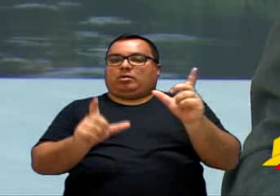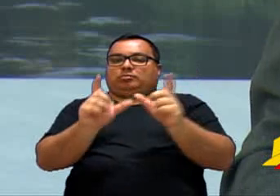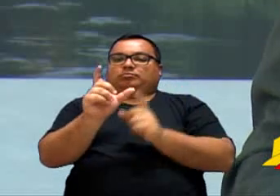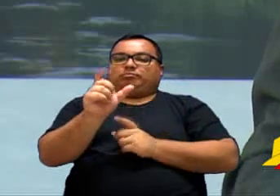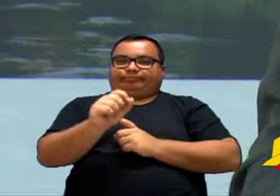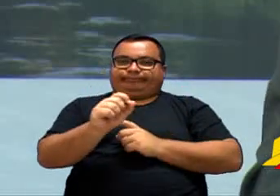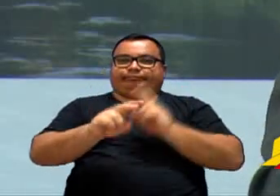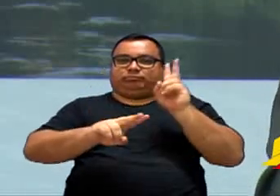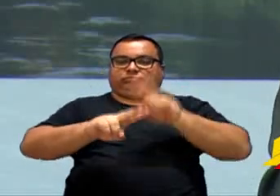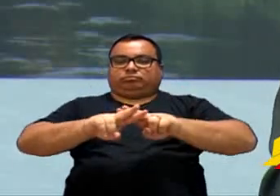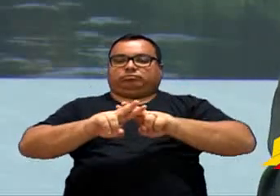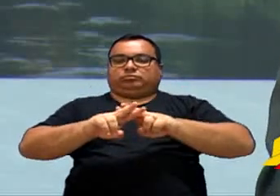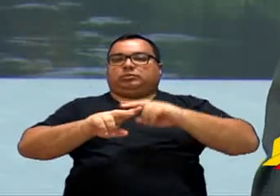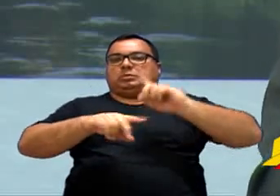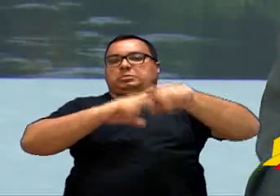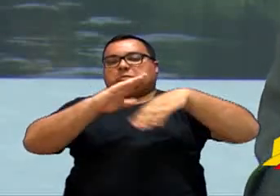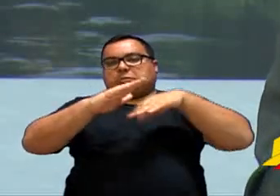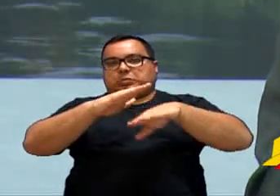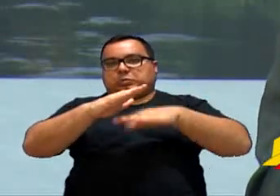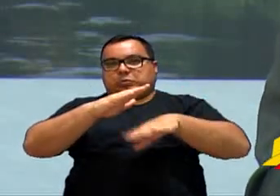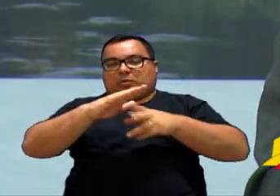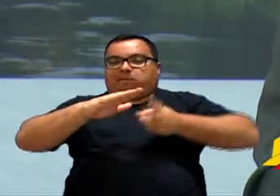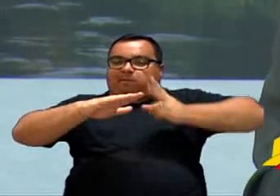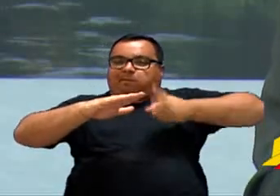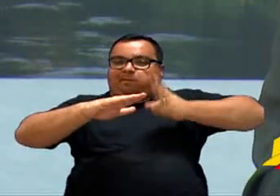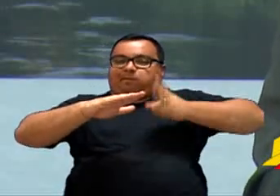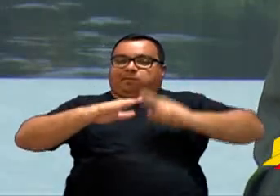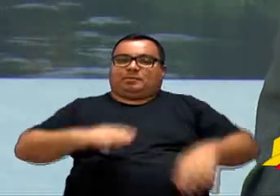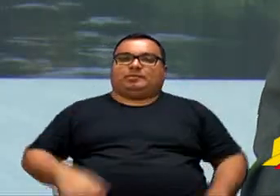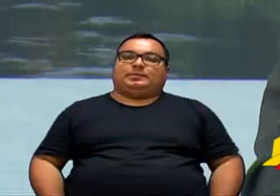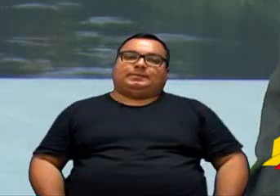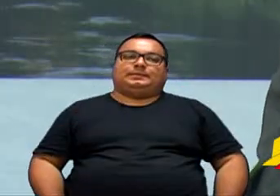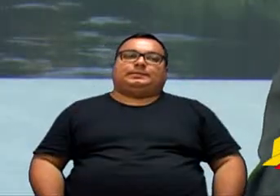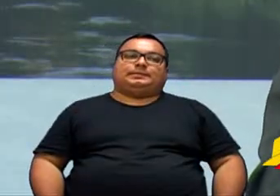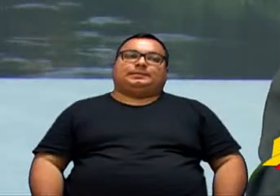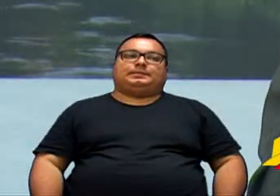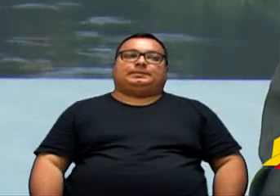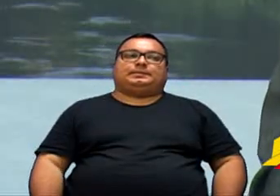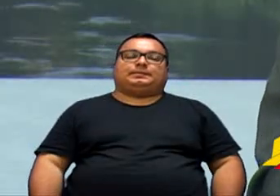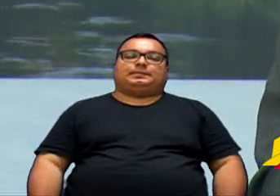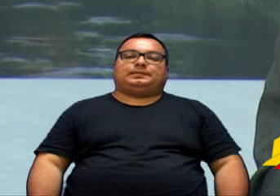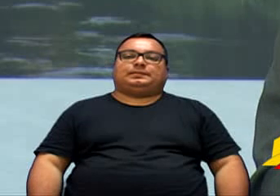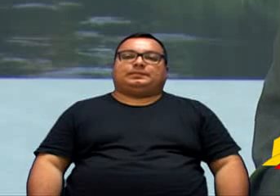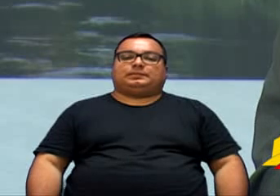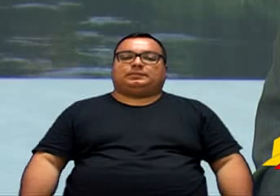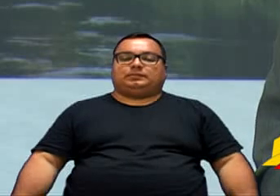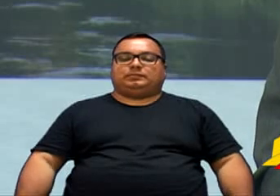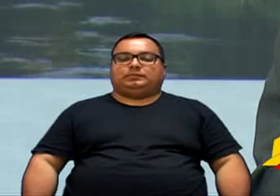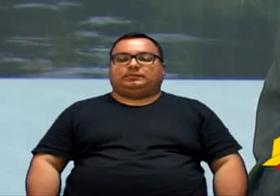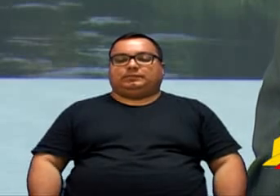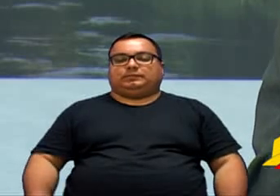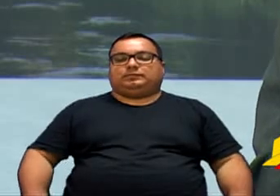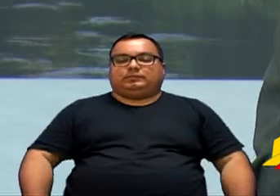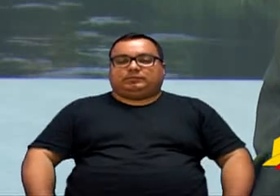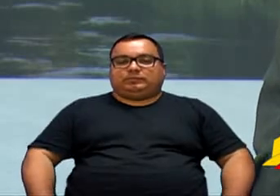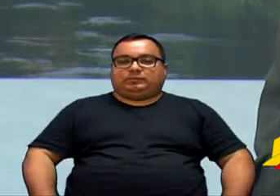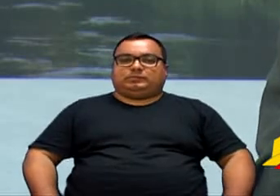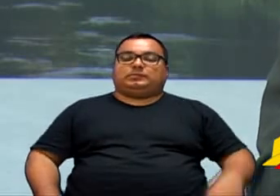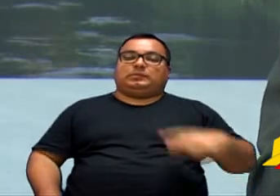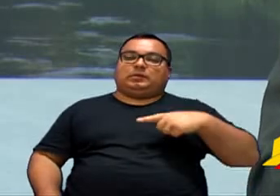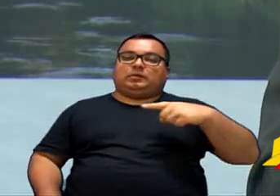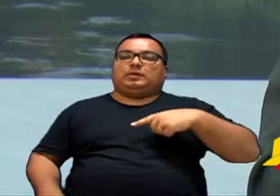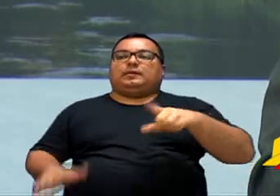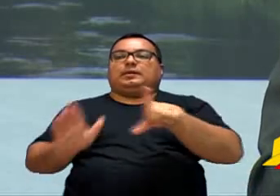do governo federal, através do Comprev, estava esquecendo já, hein, Salatiel, você não me lembrou aqui, que é a